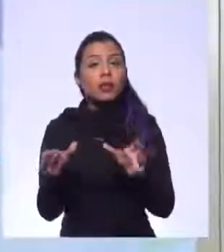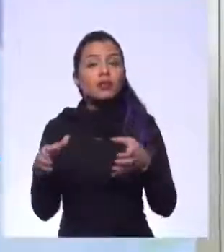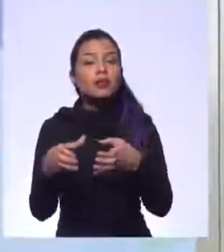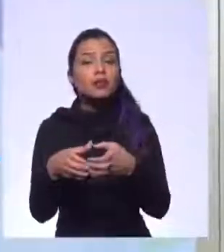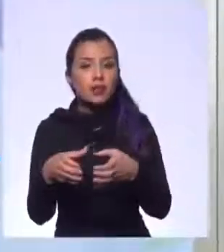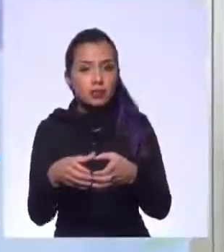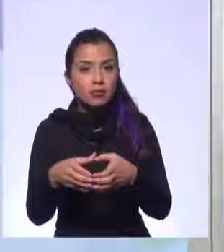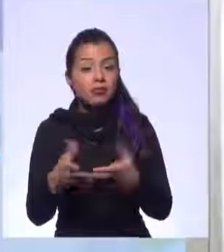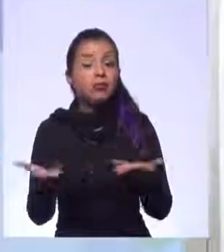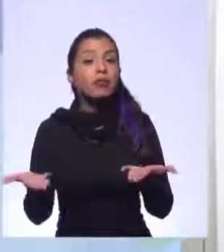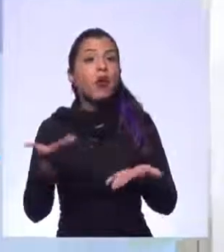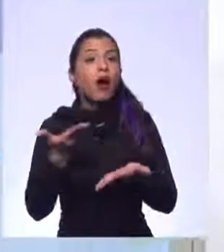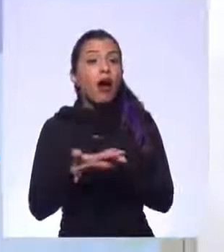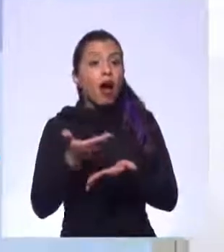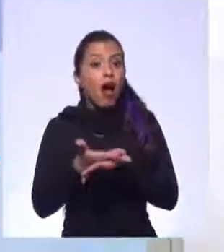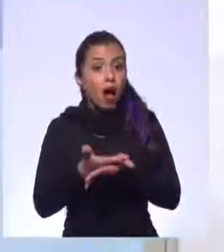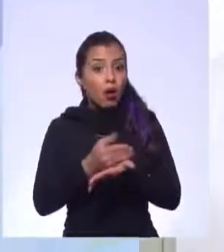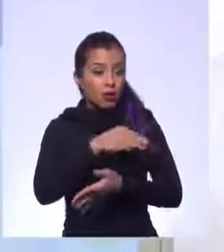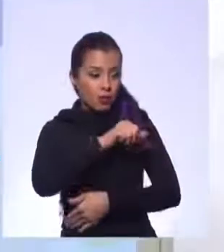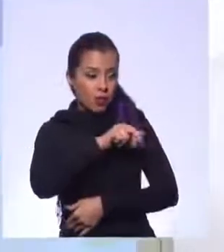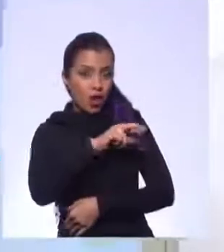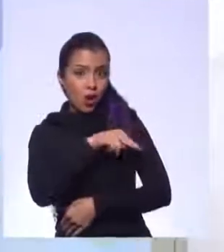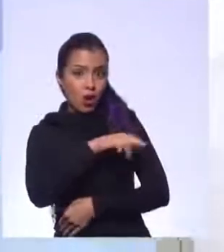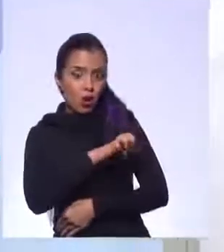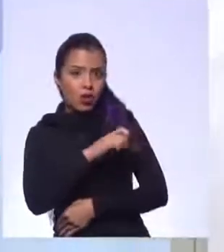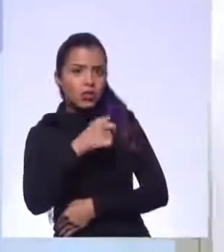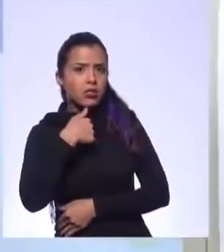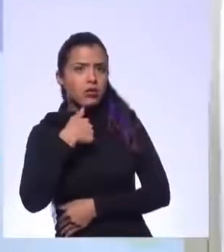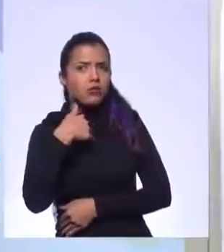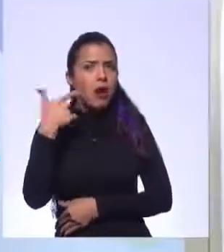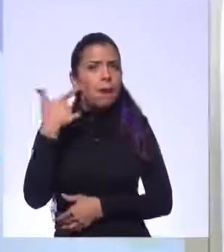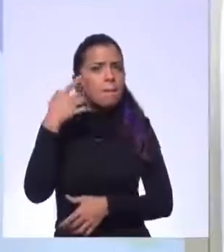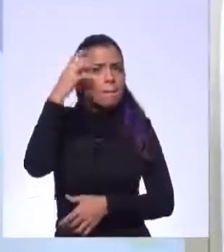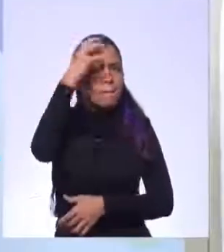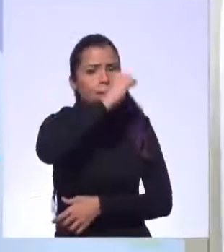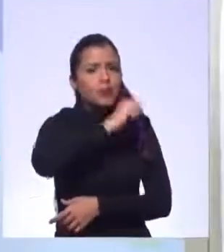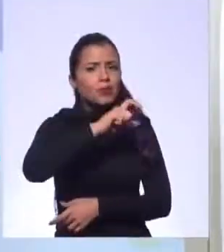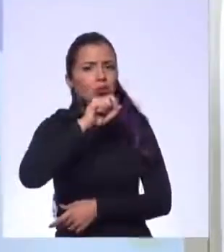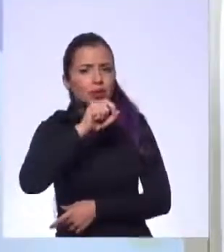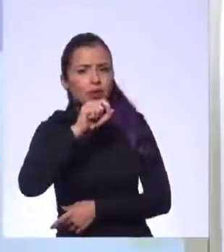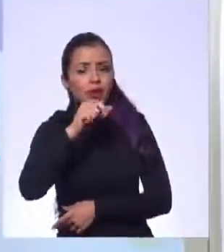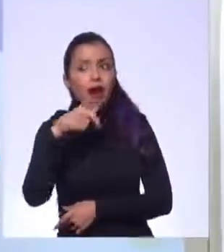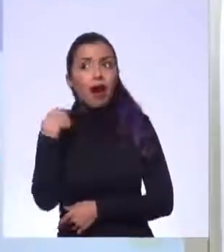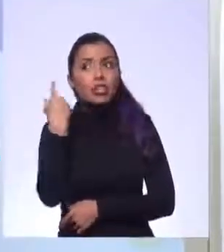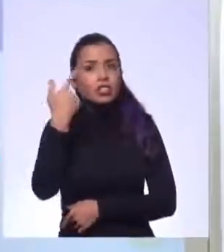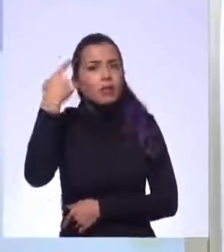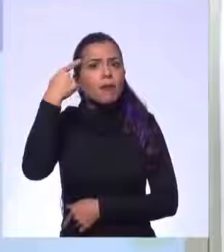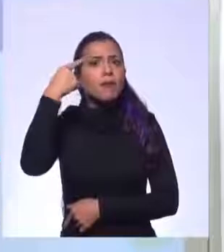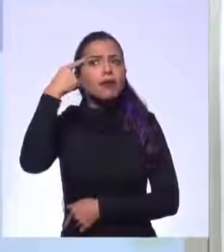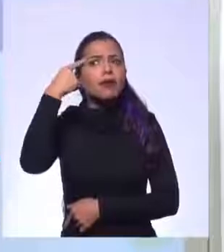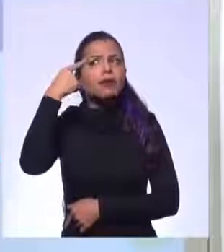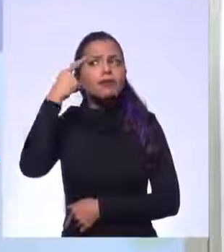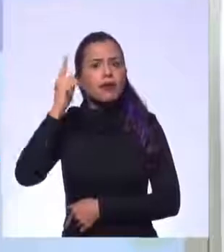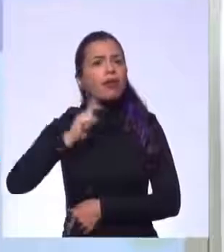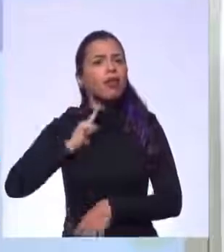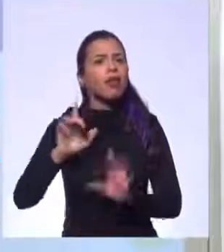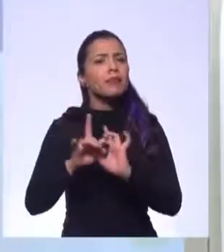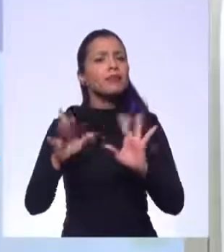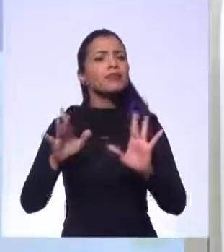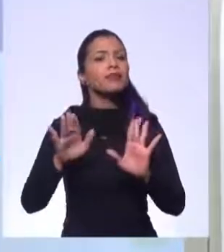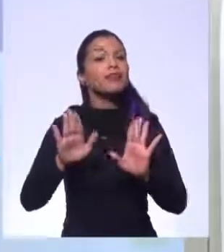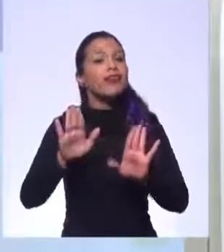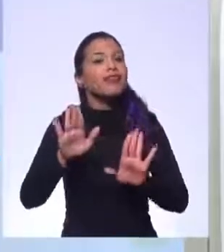aprendi com essa aula do professor Marconi que a liberdade é subjetiva. A gente acha que tem a liberdade de, mas muitas vezes